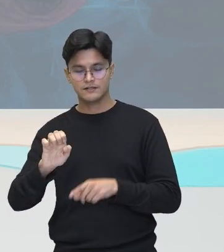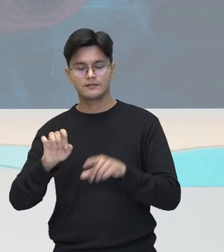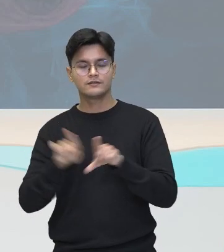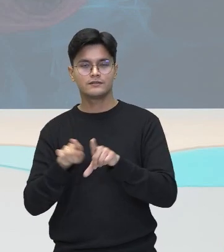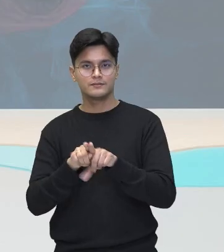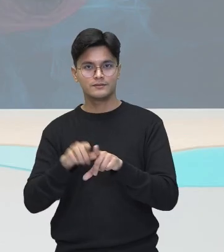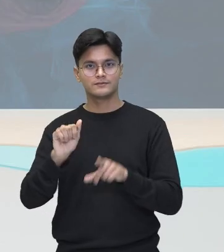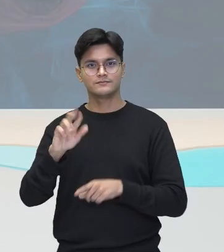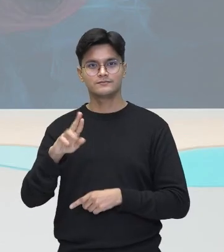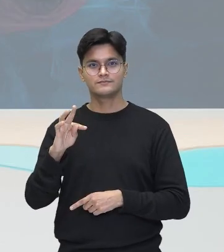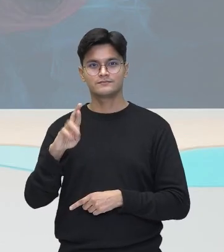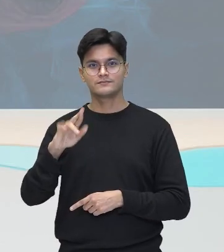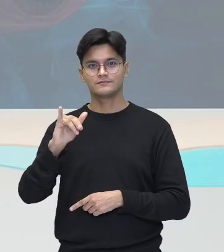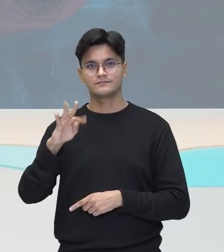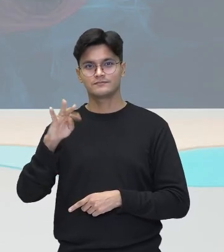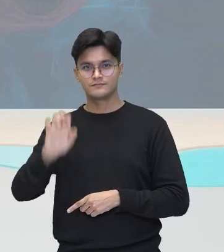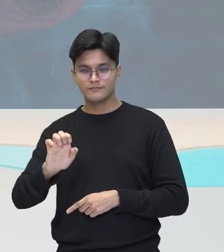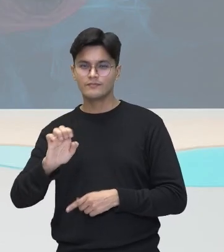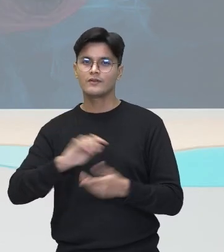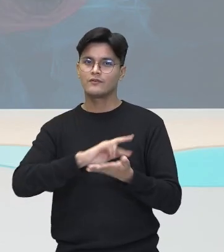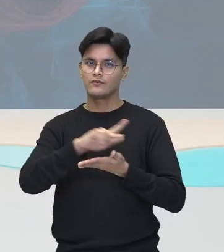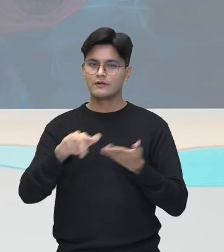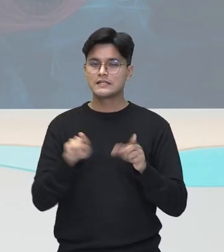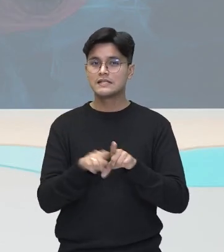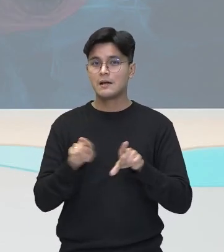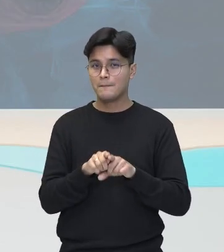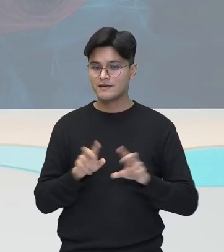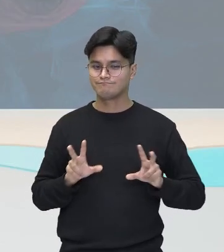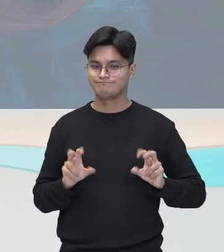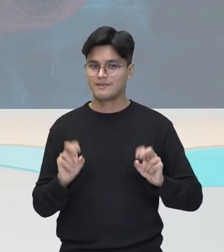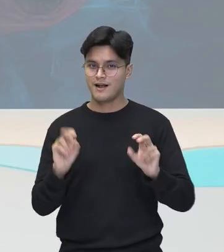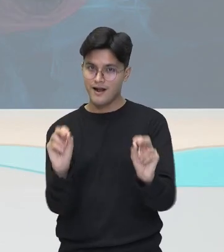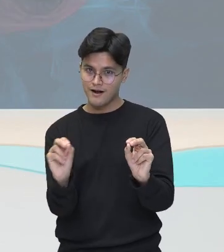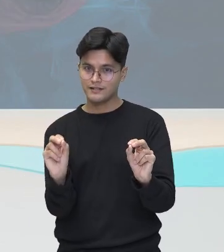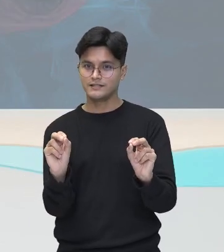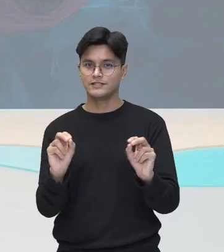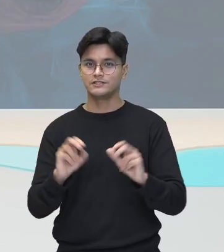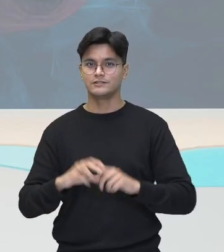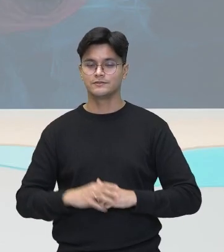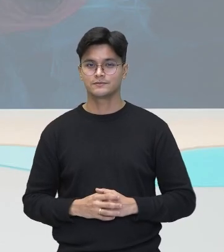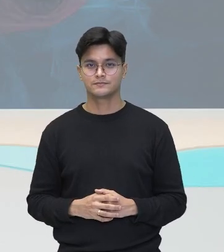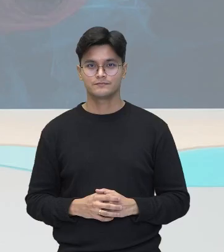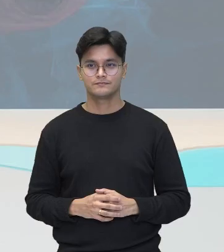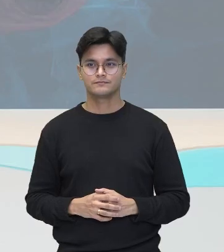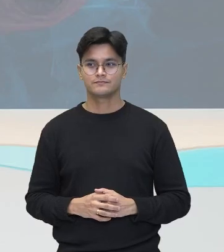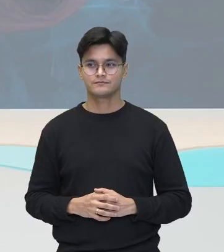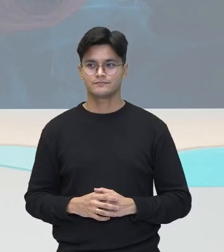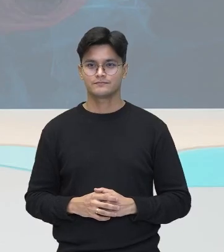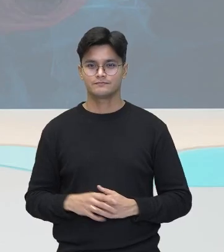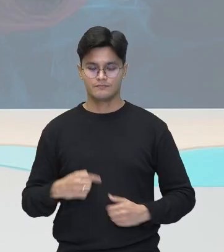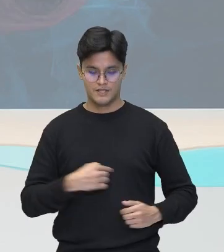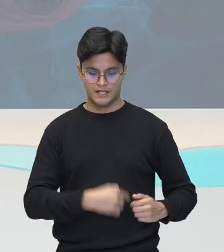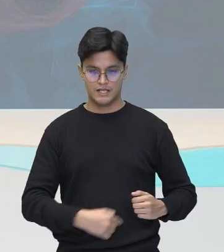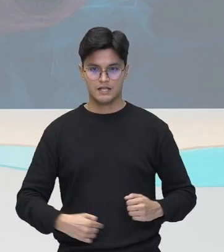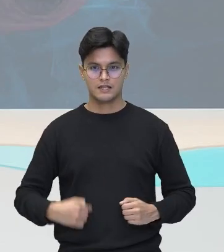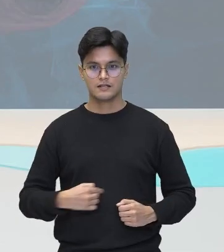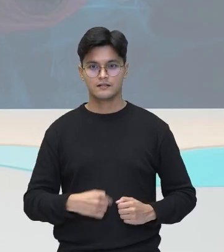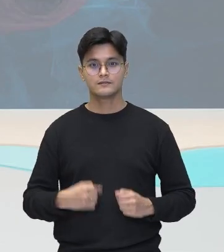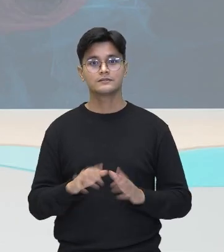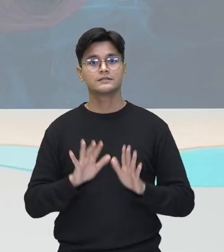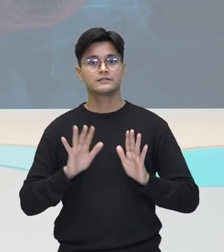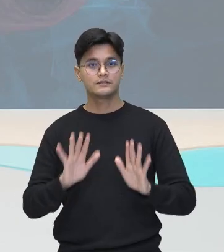né, esofágico e o câncer de intestino. Você imagina, né? Você tem um excesso de